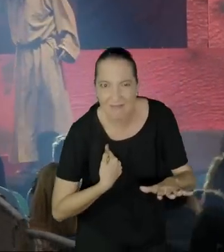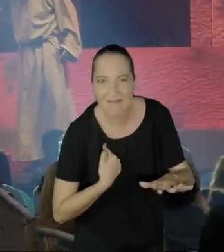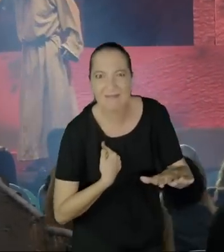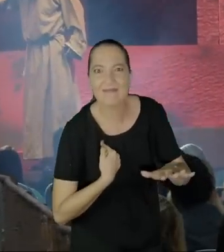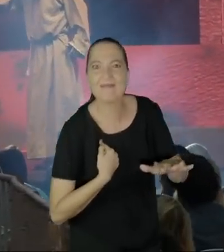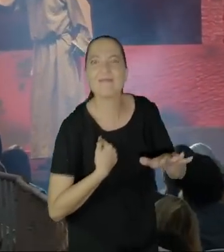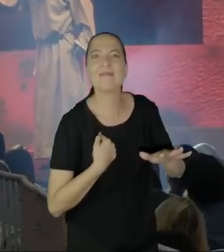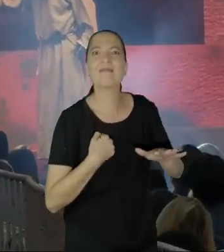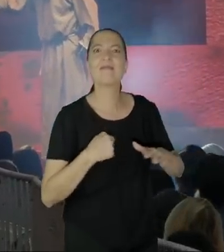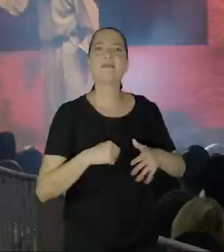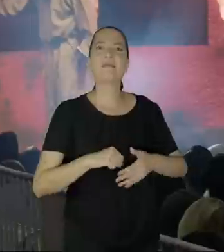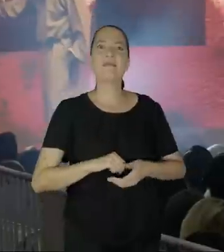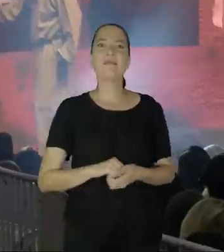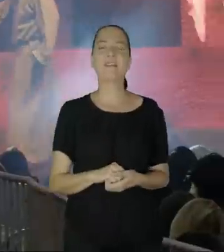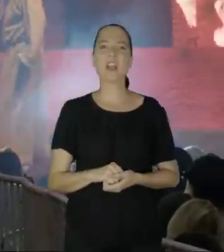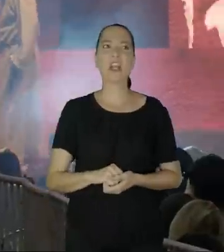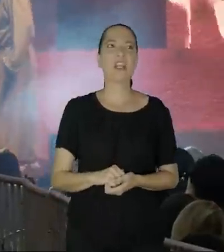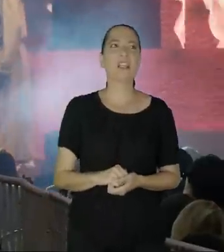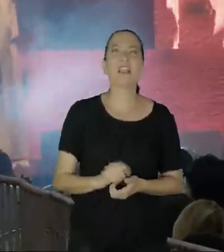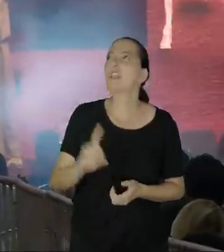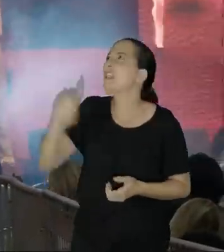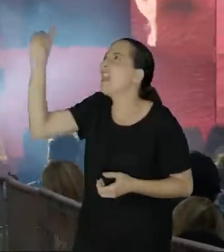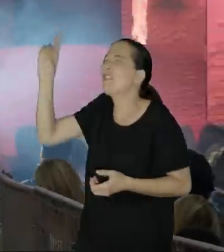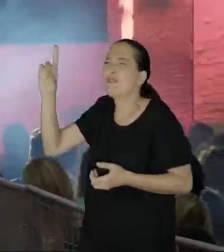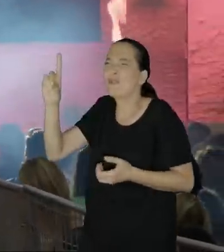satan, zenit bat,